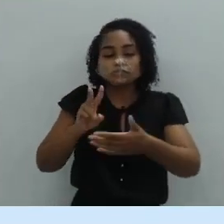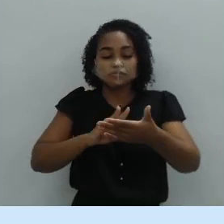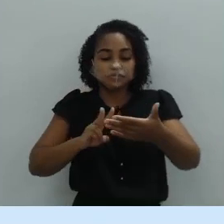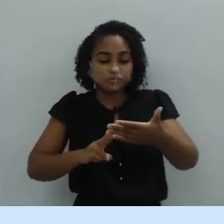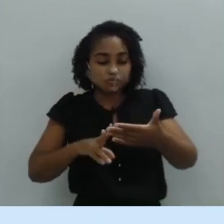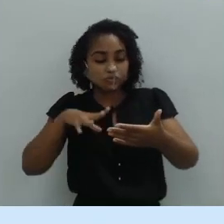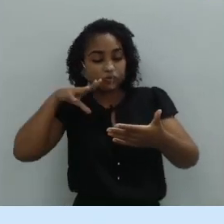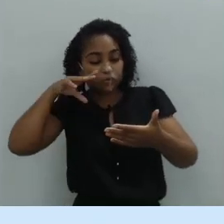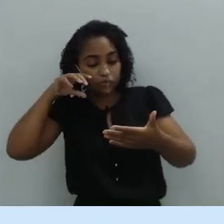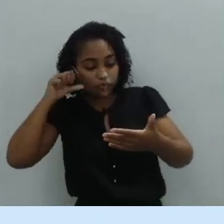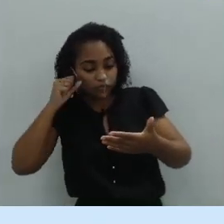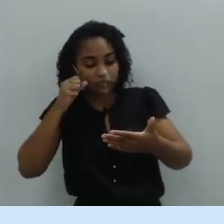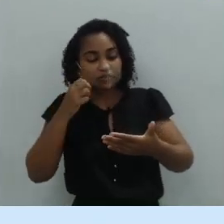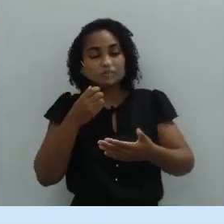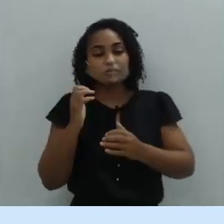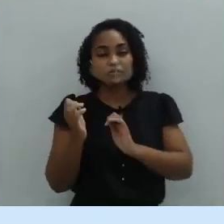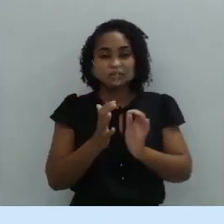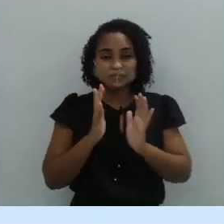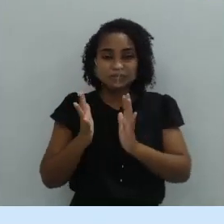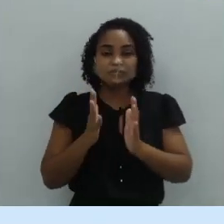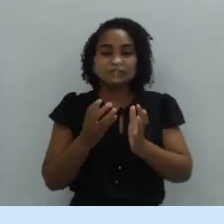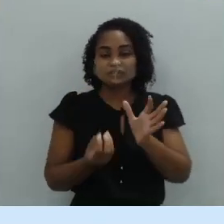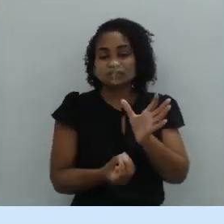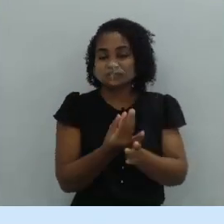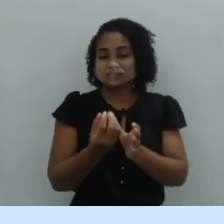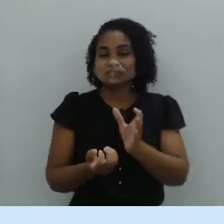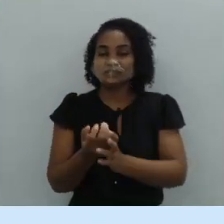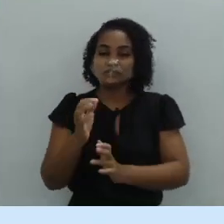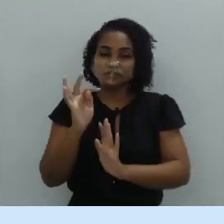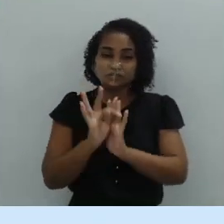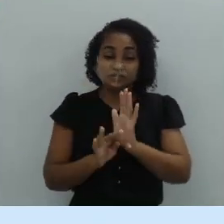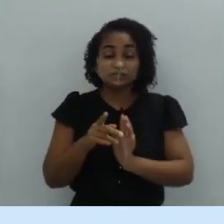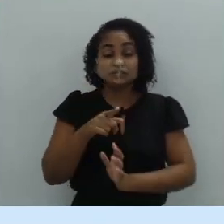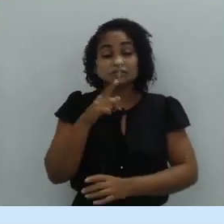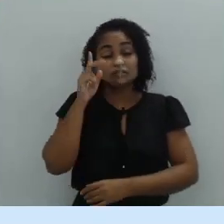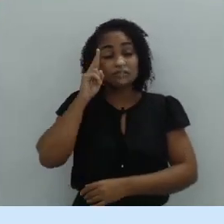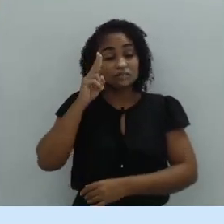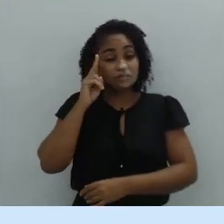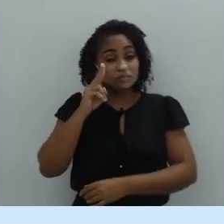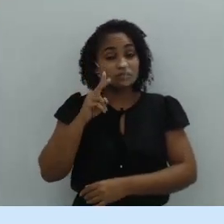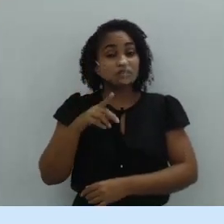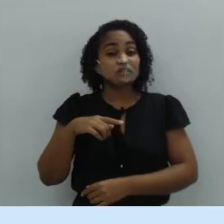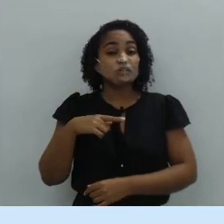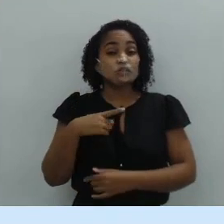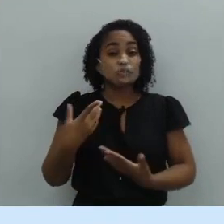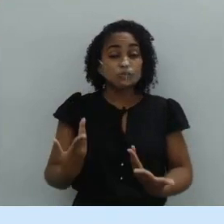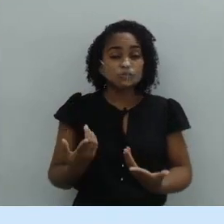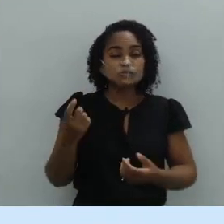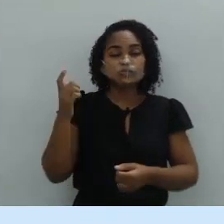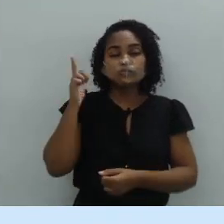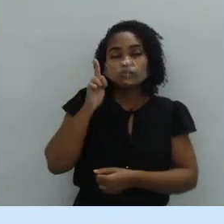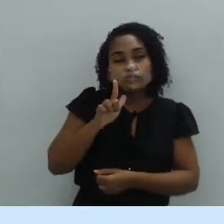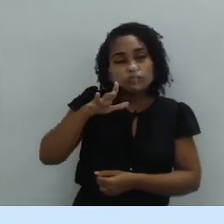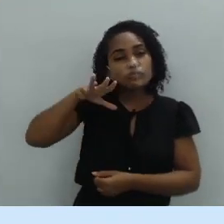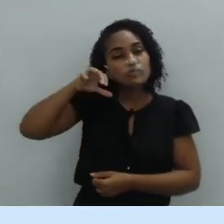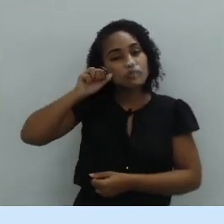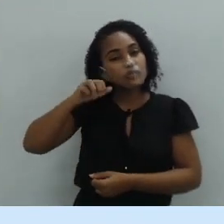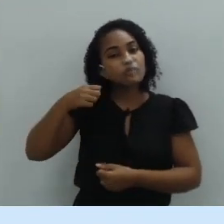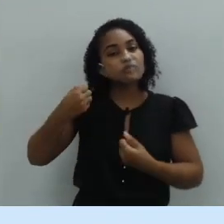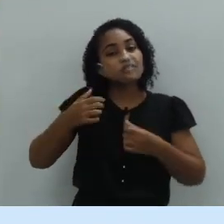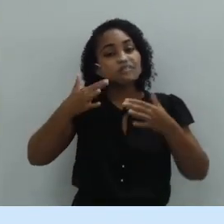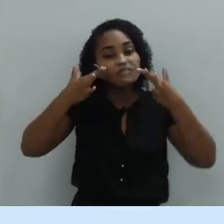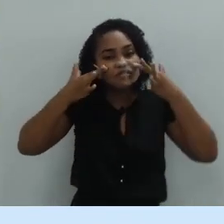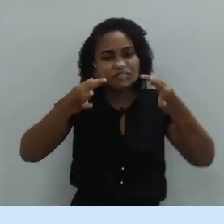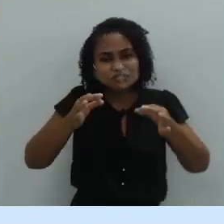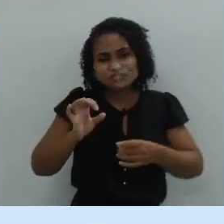ler, ouvir, falar e produzir textos. Lembrem-se, para a gente ouvir, a gente tem que dar uma